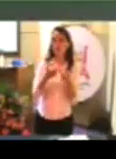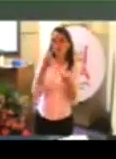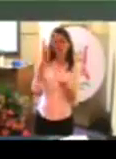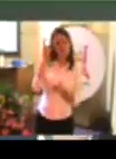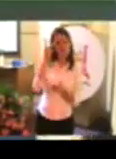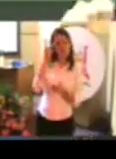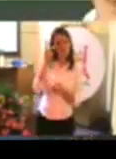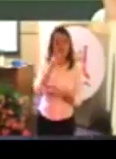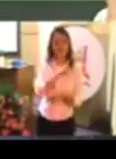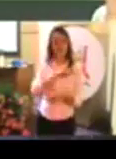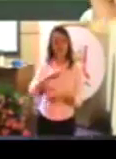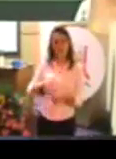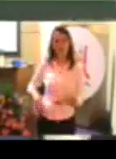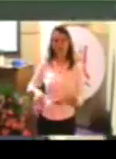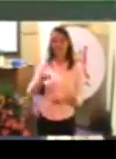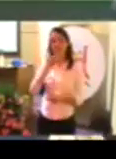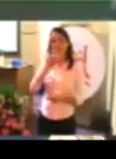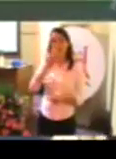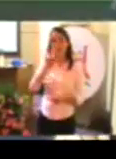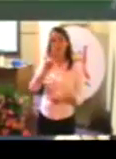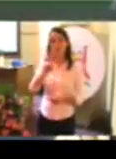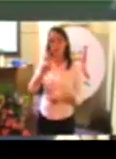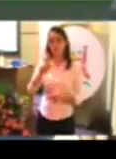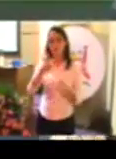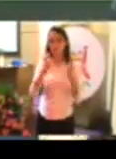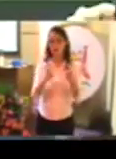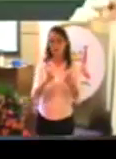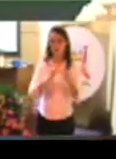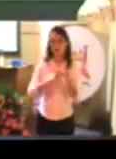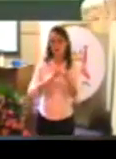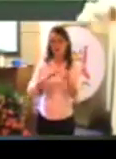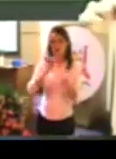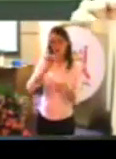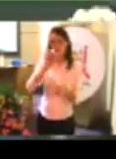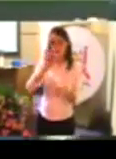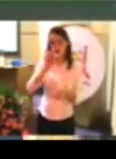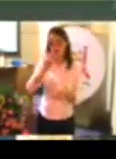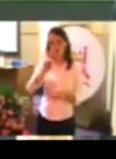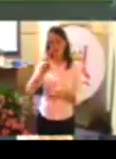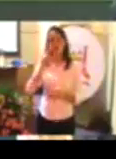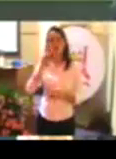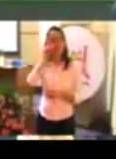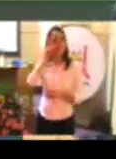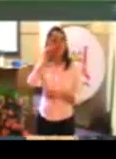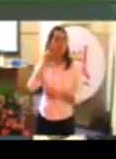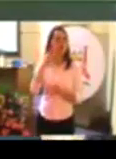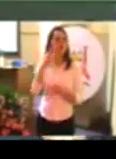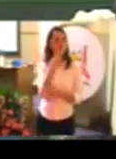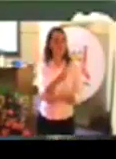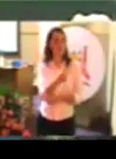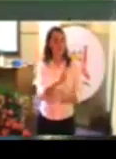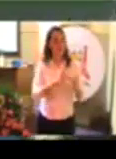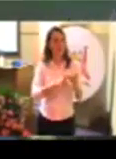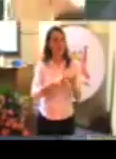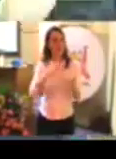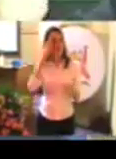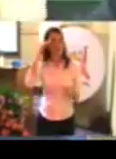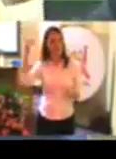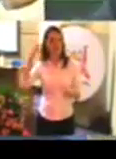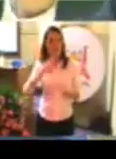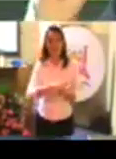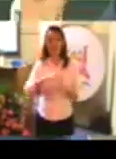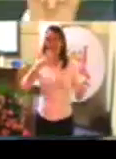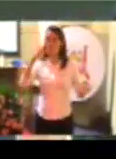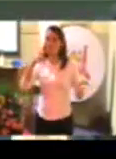São Paulo, cidade de Itu. Uma cidade histórica e uma cidade que tem fama de que tudo